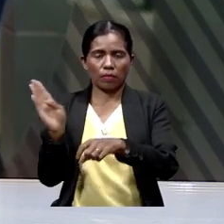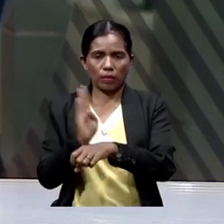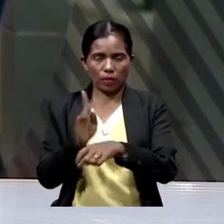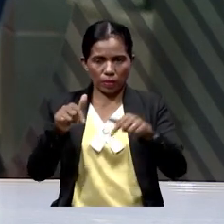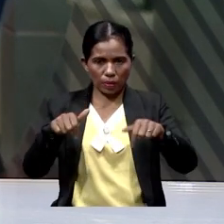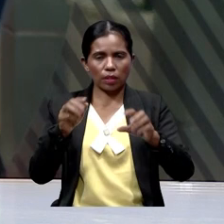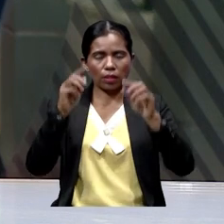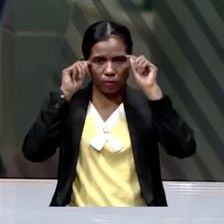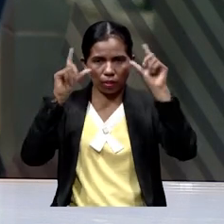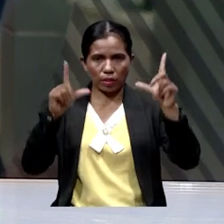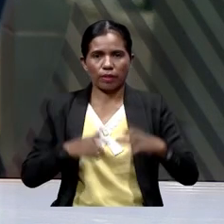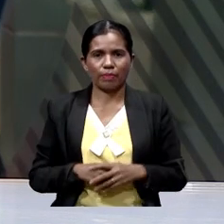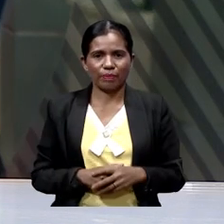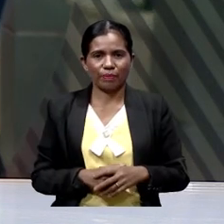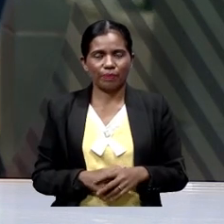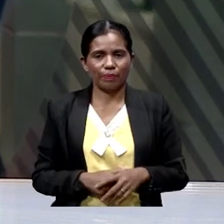arrailará.